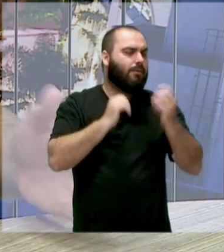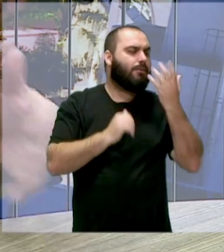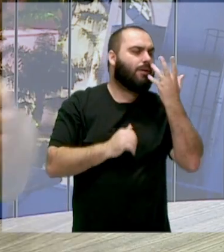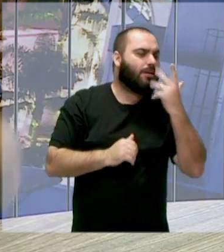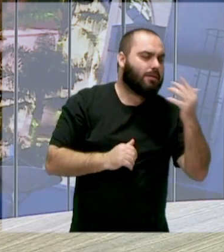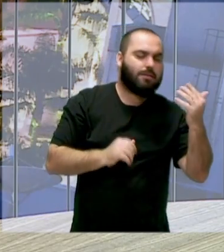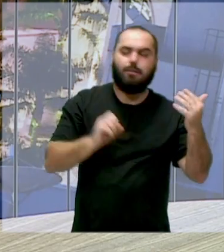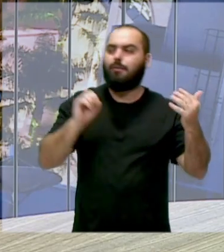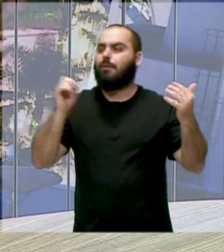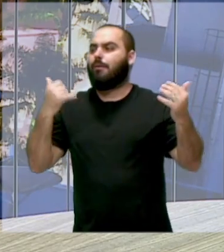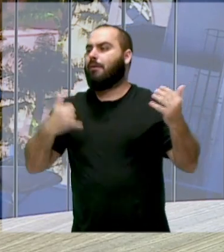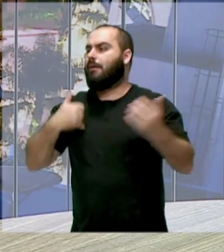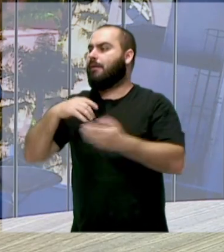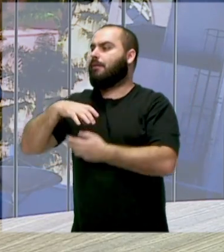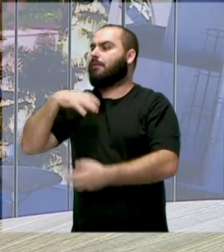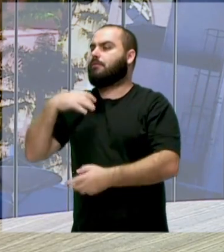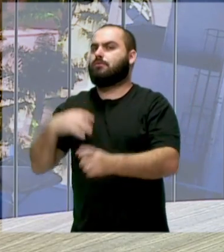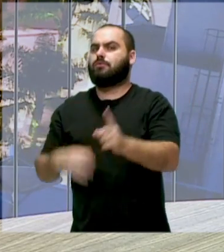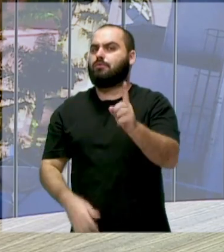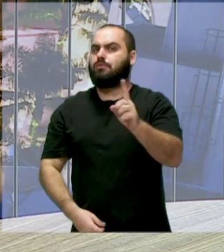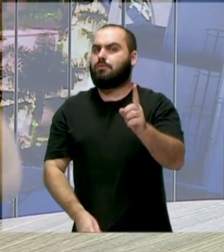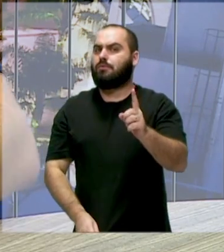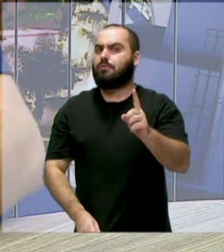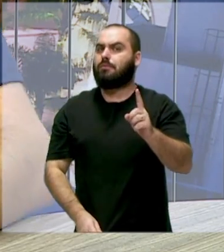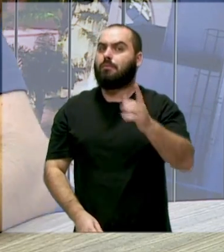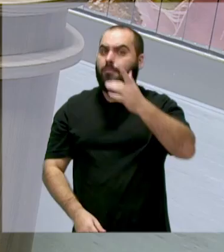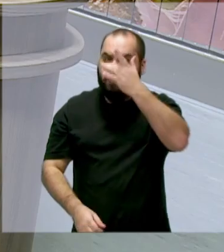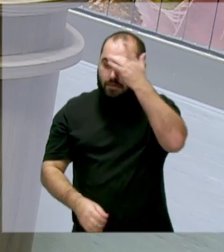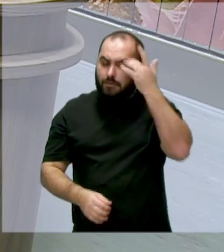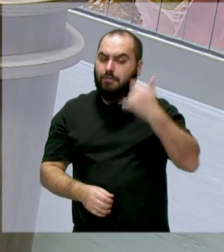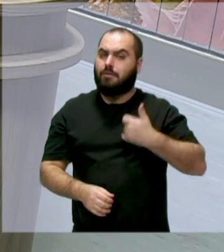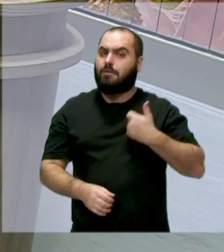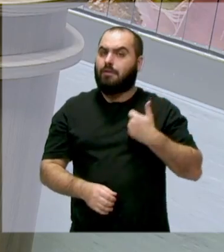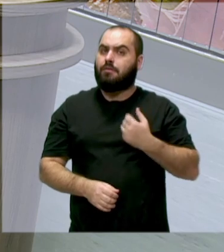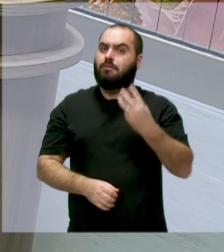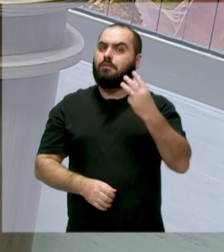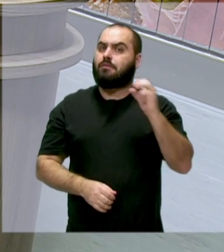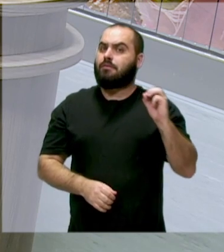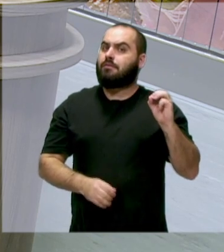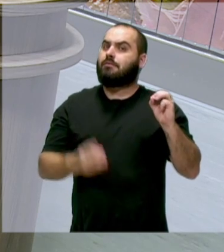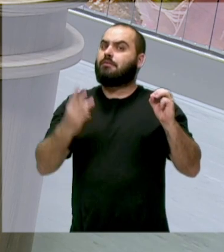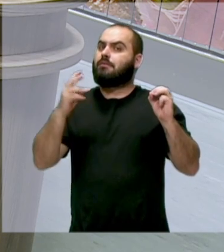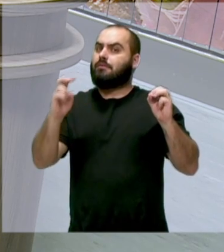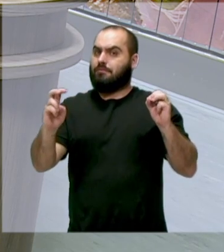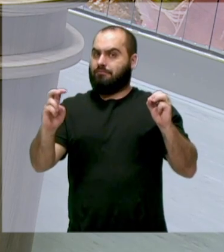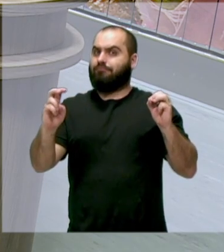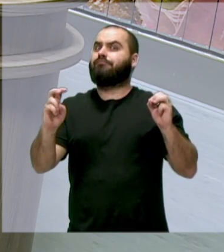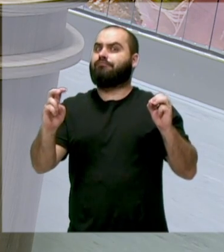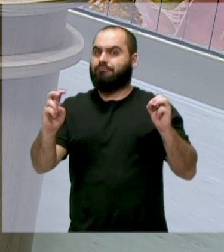idosos. Teve pessoas de idade produtiva, como a gente diz. Você veja, né, então,